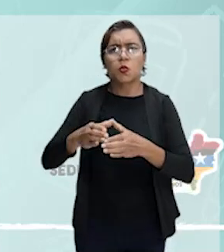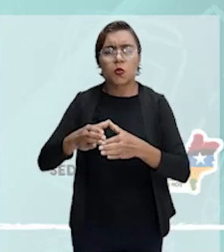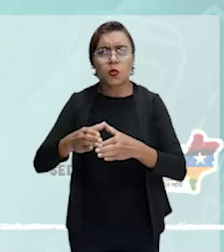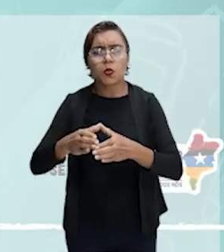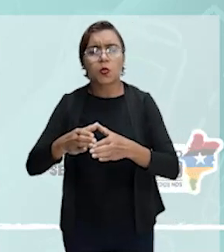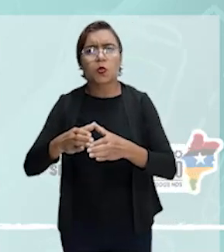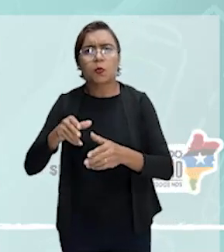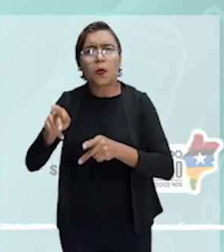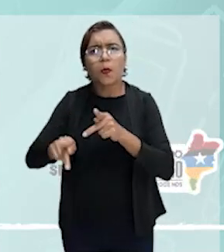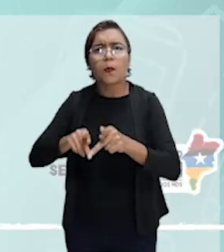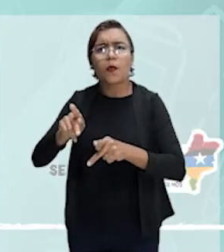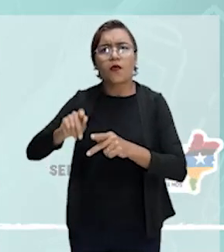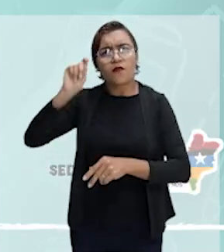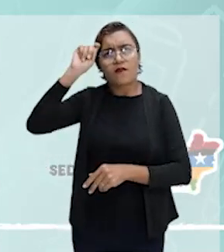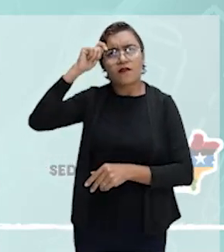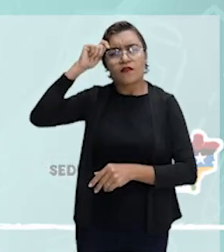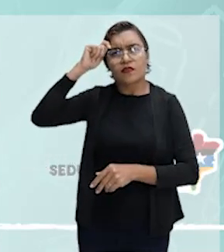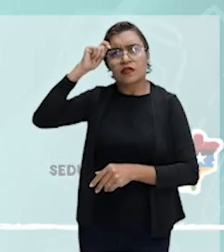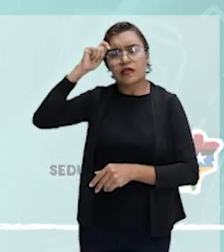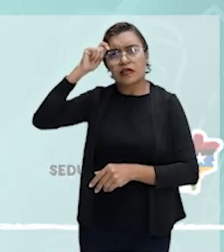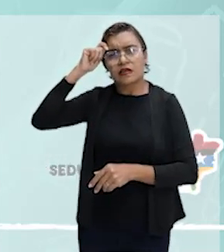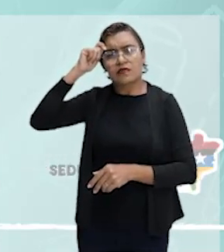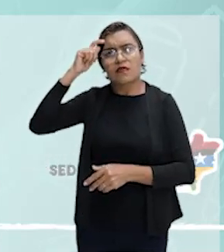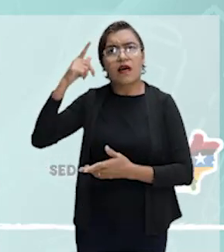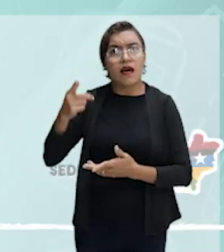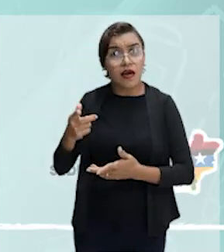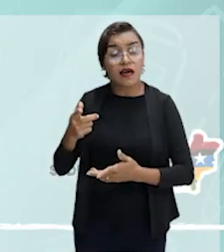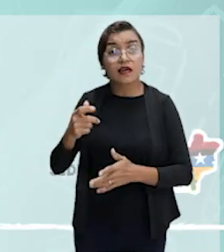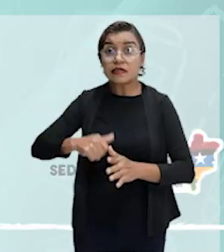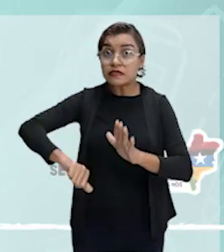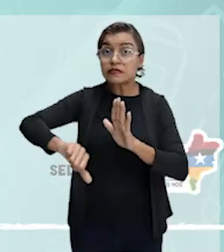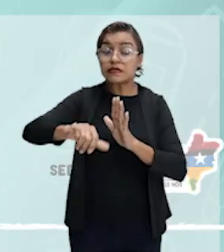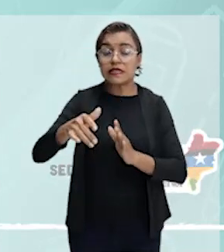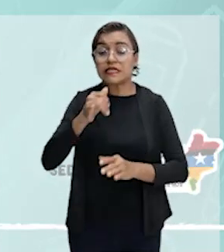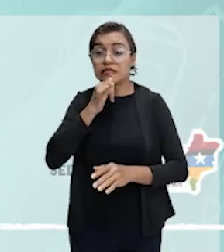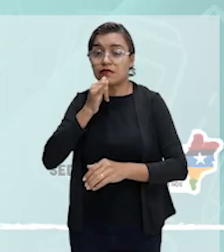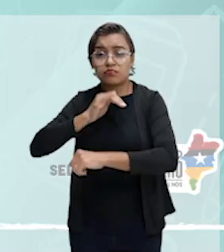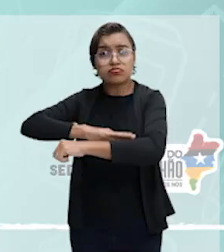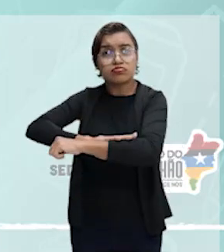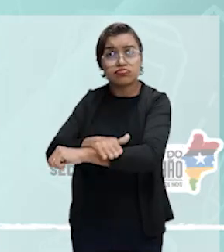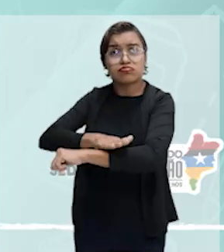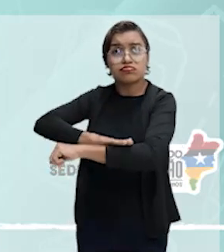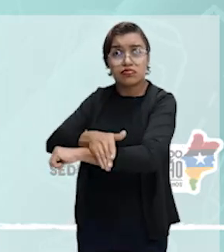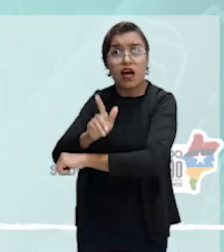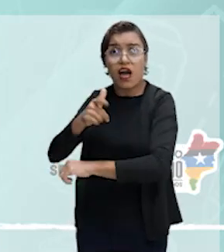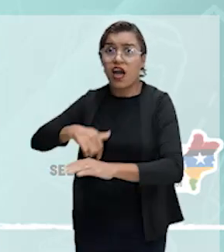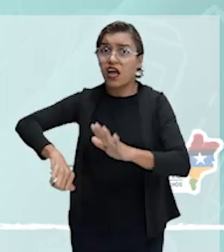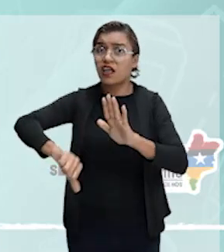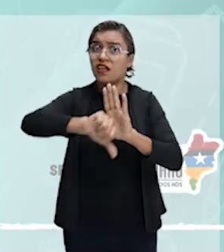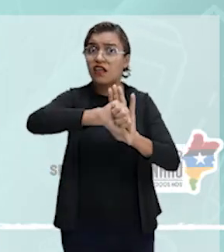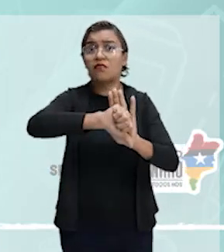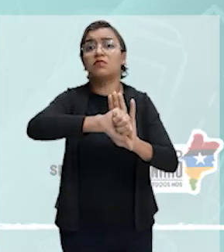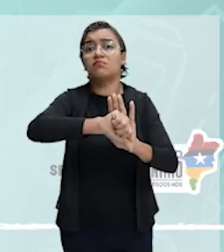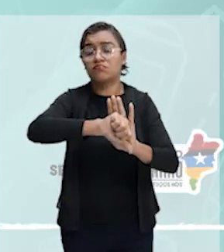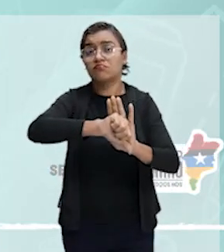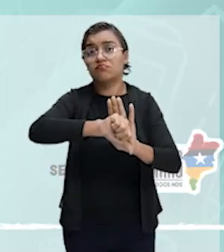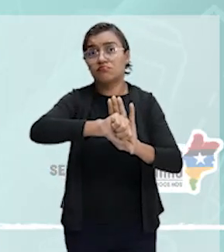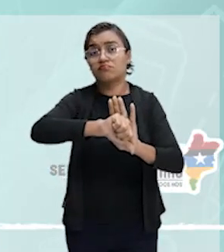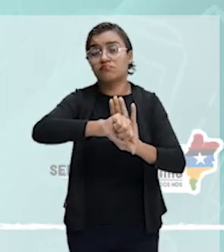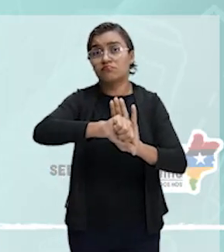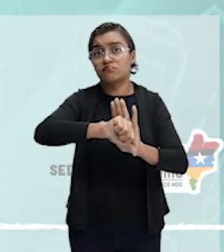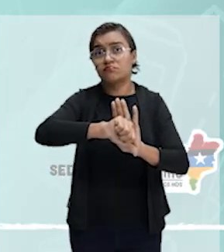do reconhecimento do racismo como crime, que inclusive é imprescritível e inafiançável segundo a lei